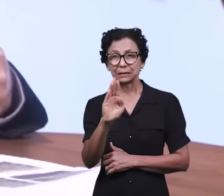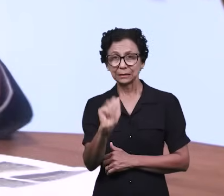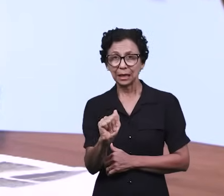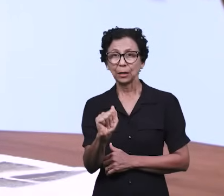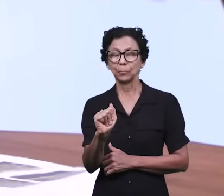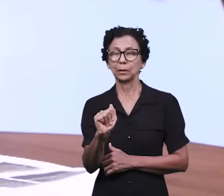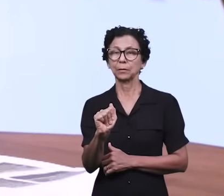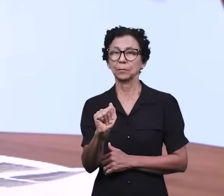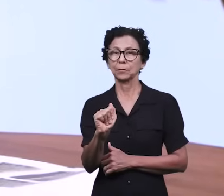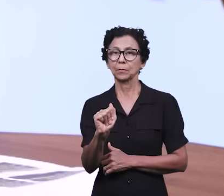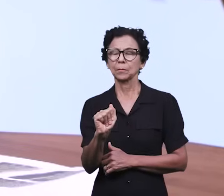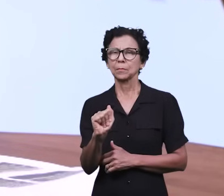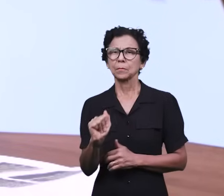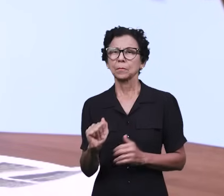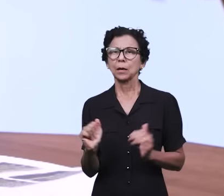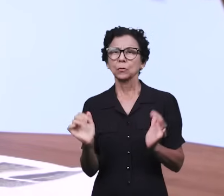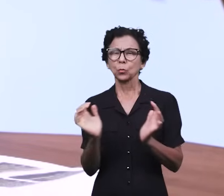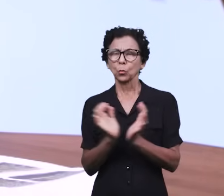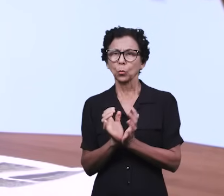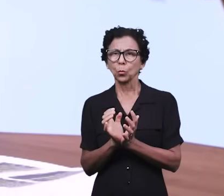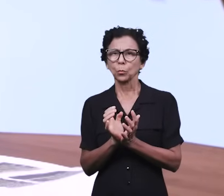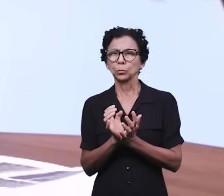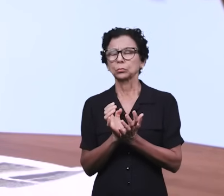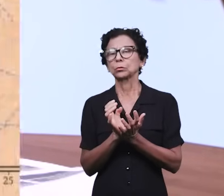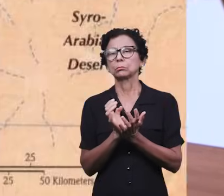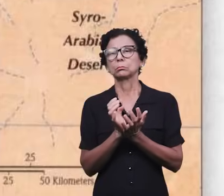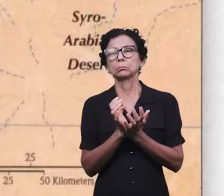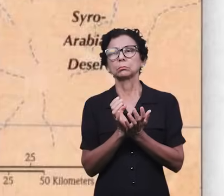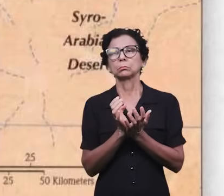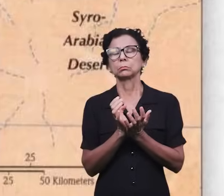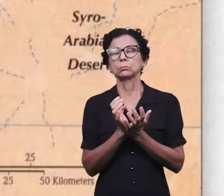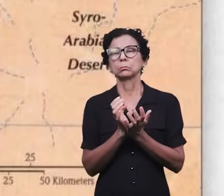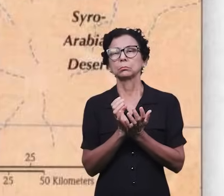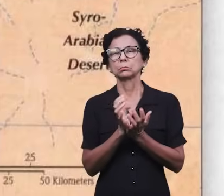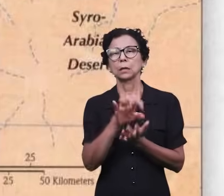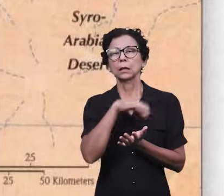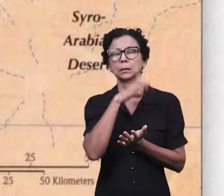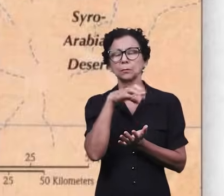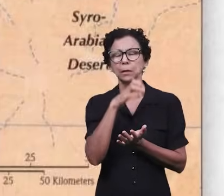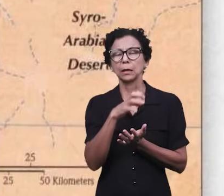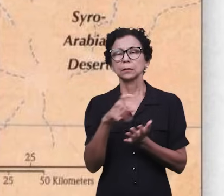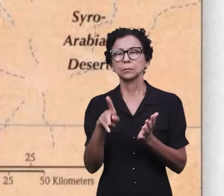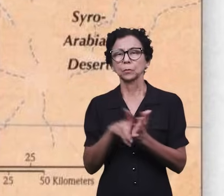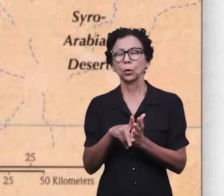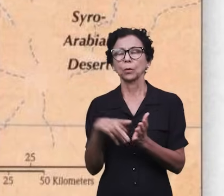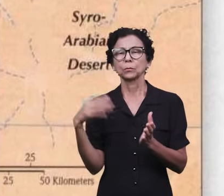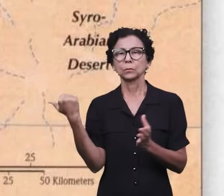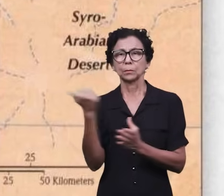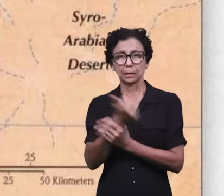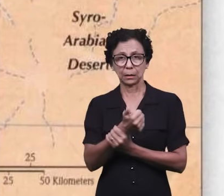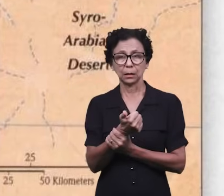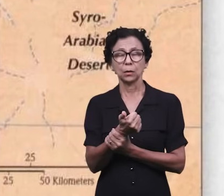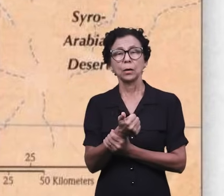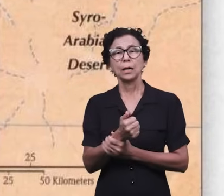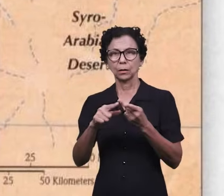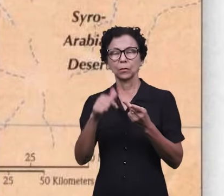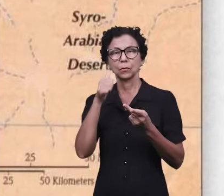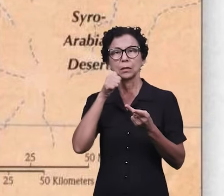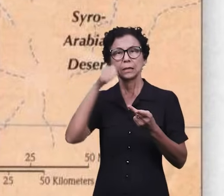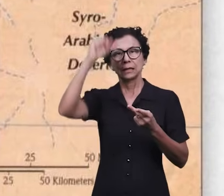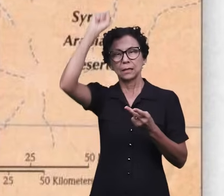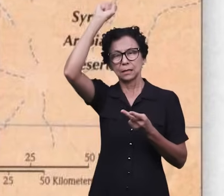ainda. Lembrando que quando Abraão e Sara desceram ao